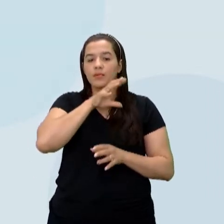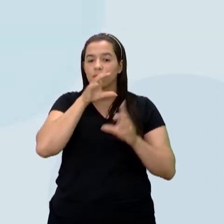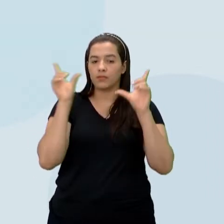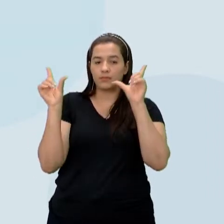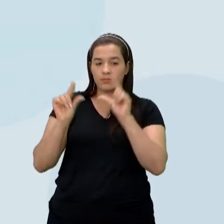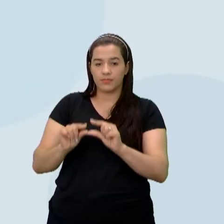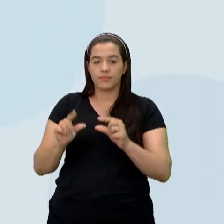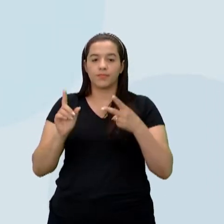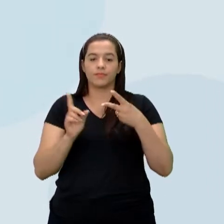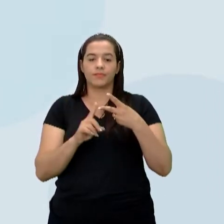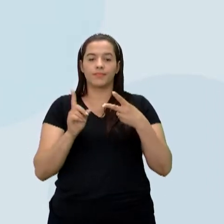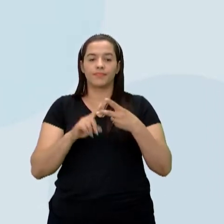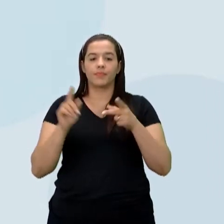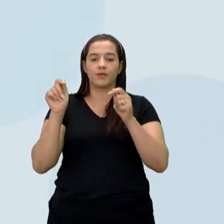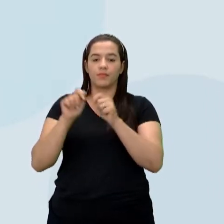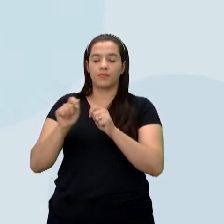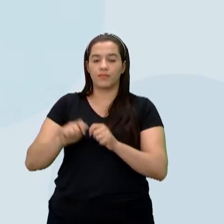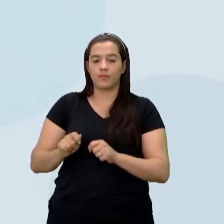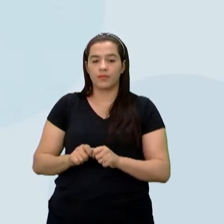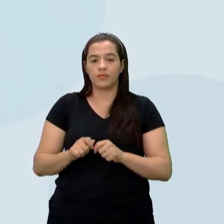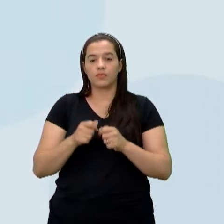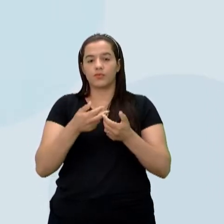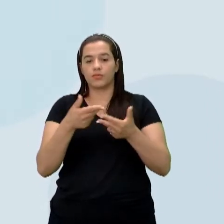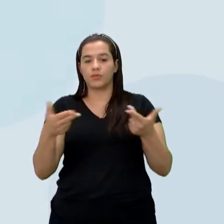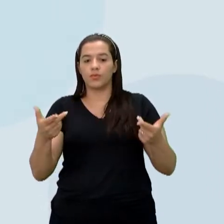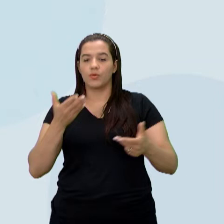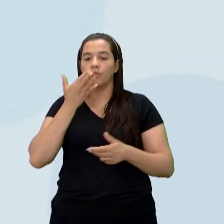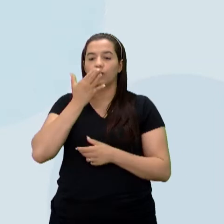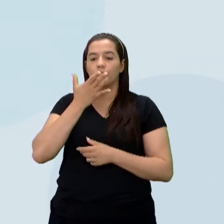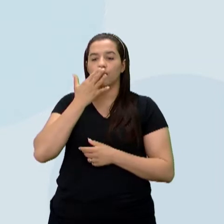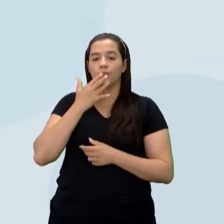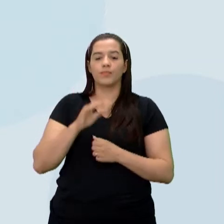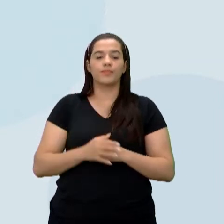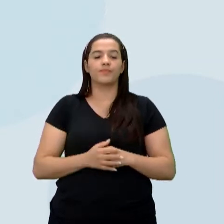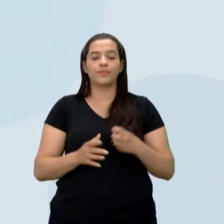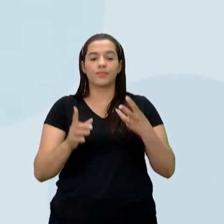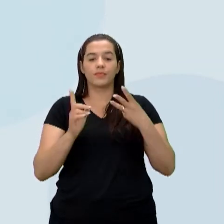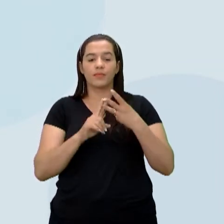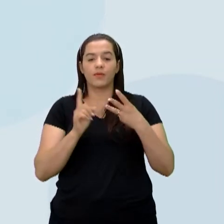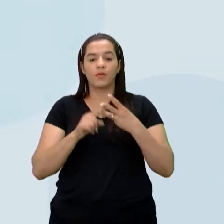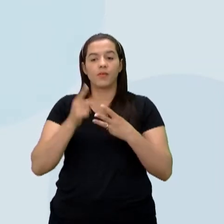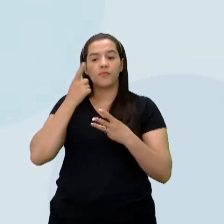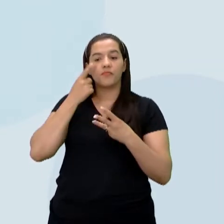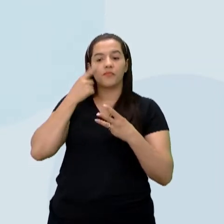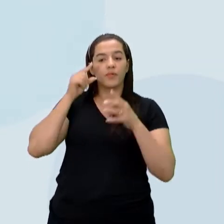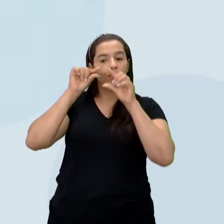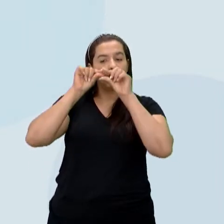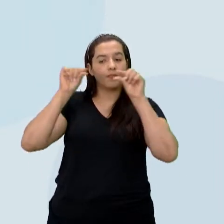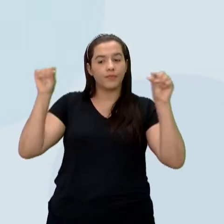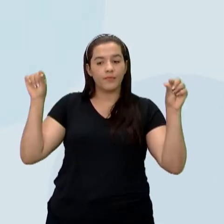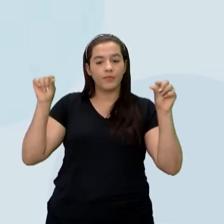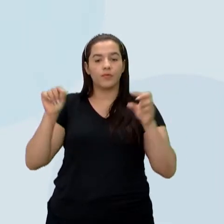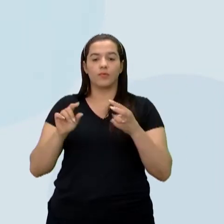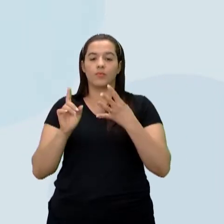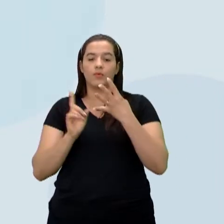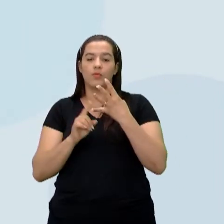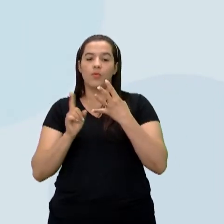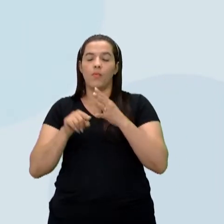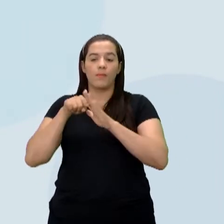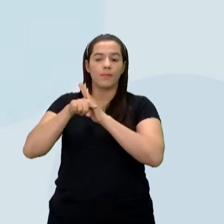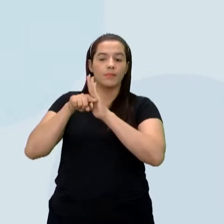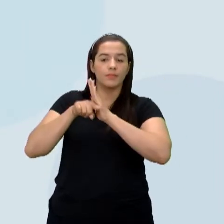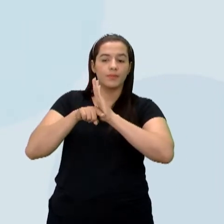conhecidos, formar halos e espectros de cores, observar fios ou pesquisar